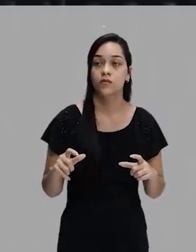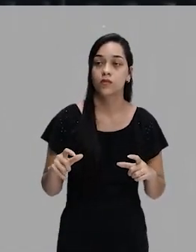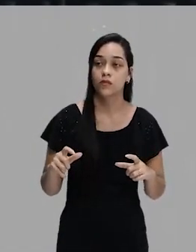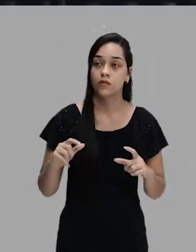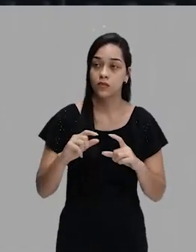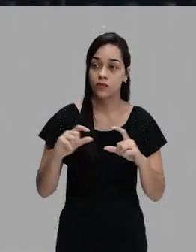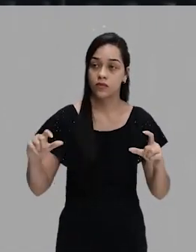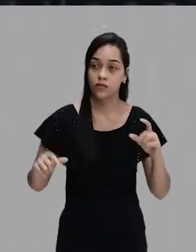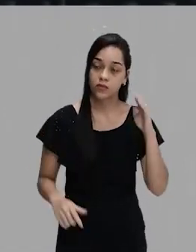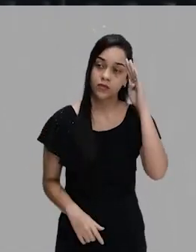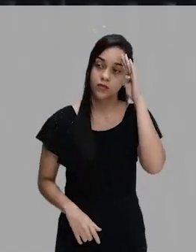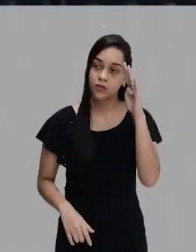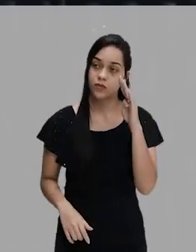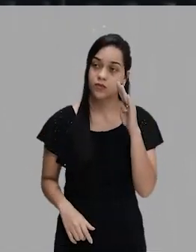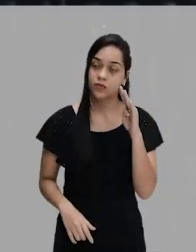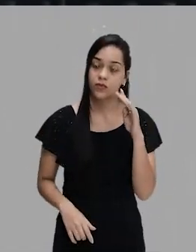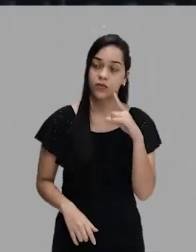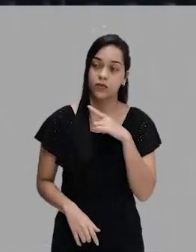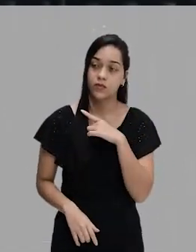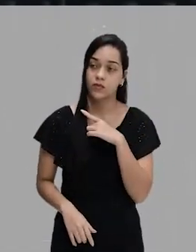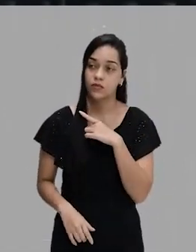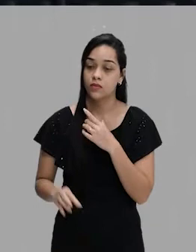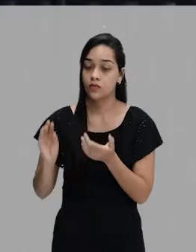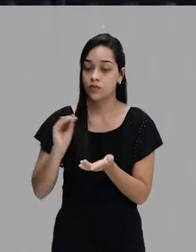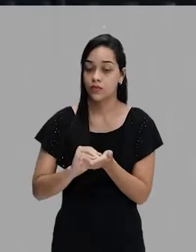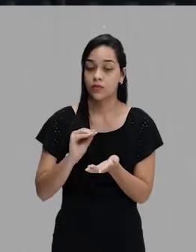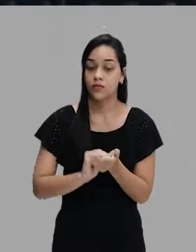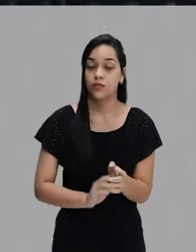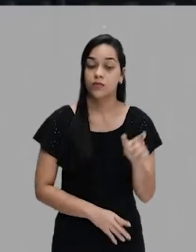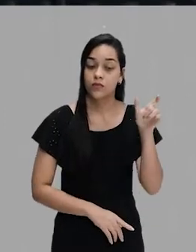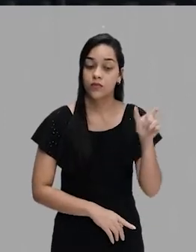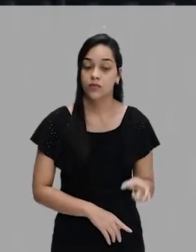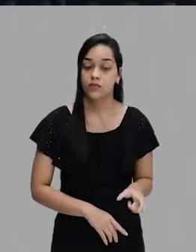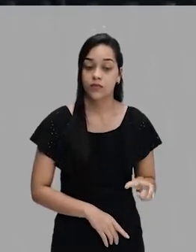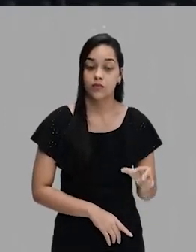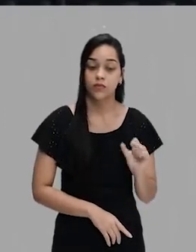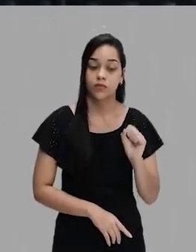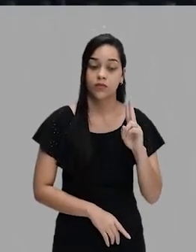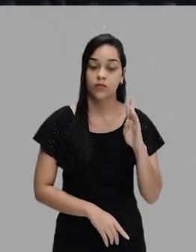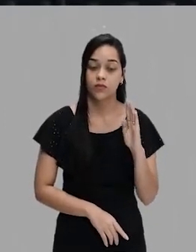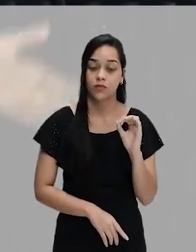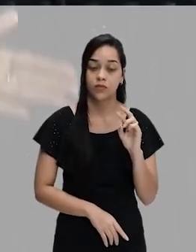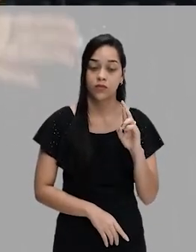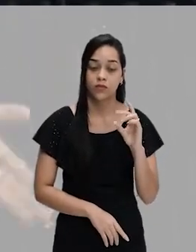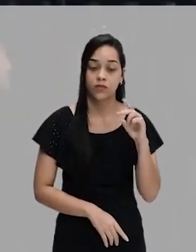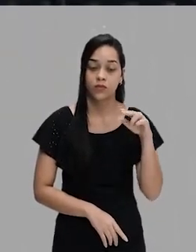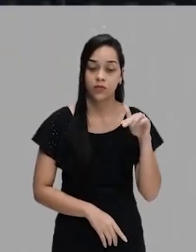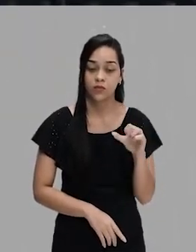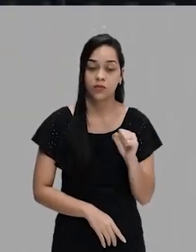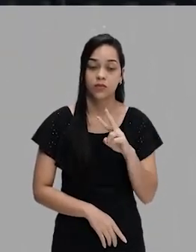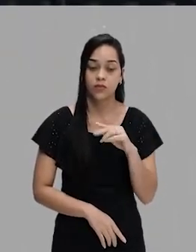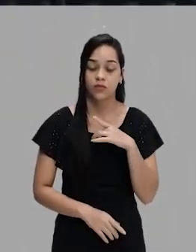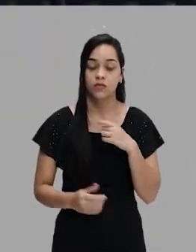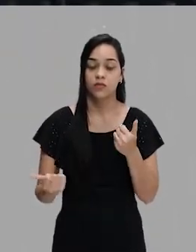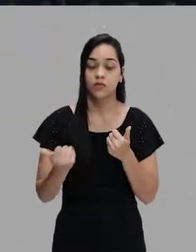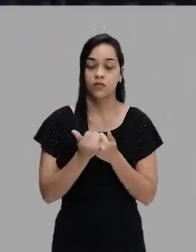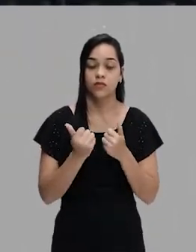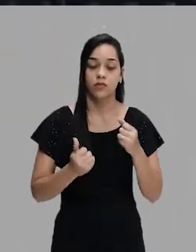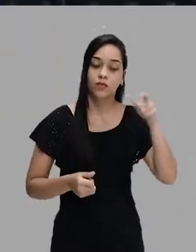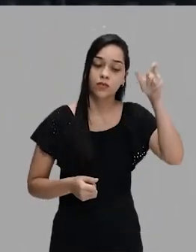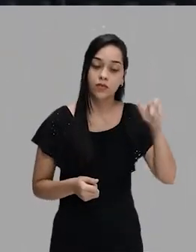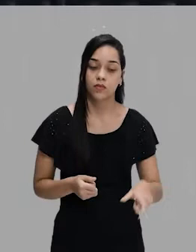quando a oração principal, na oração principal falta o sujeito, a oração subordinada vai ter função de sujeito, ela é